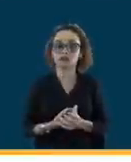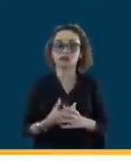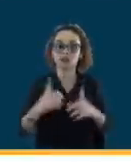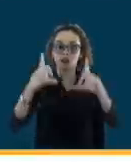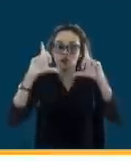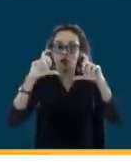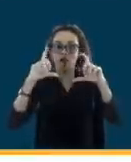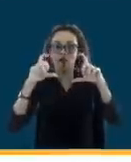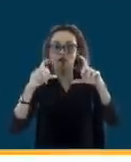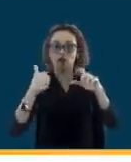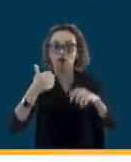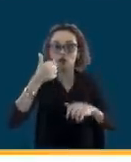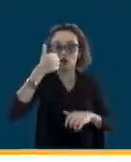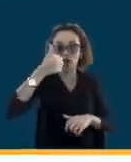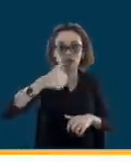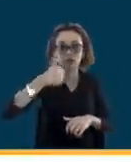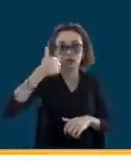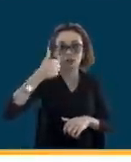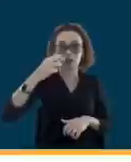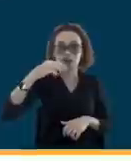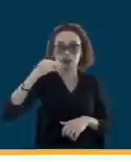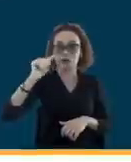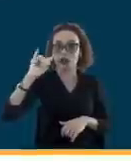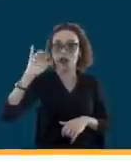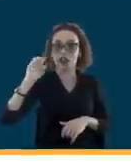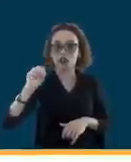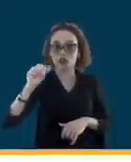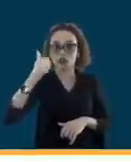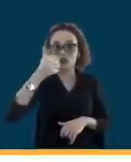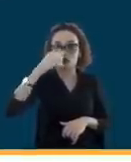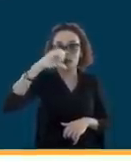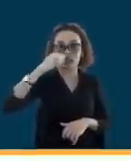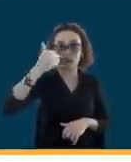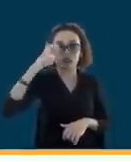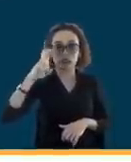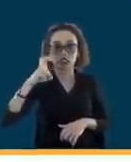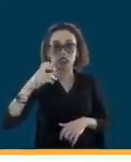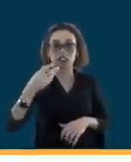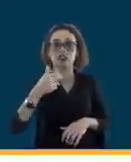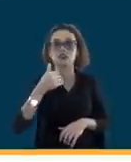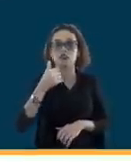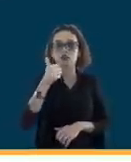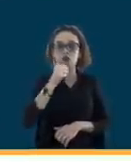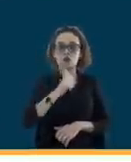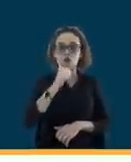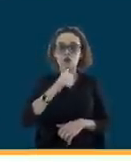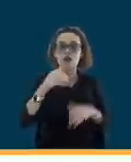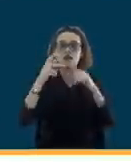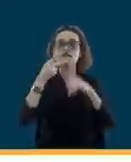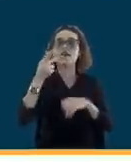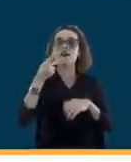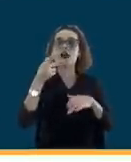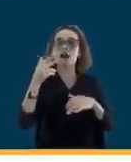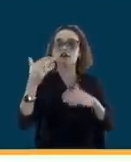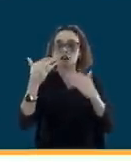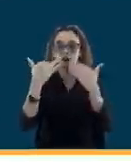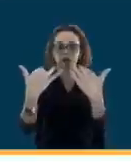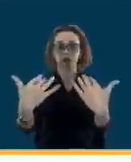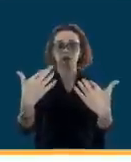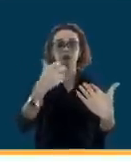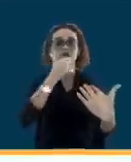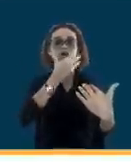de 1915, né? A mulher falando para os homens. Não tem o nome dela, nem no jornal em que eu